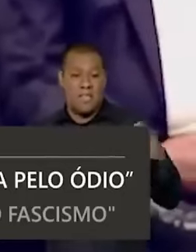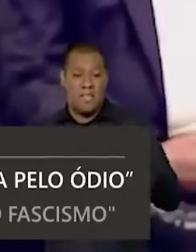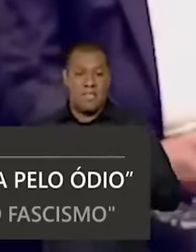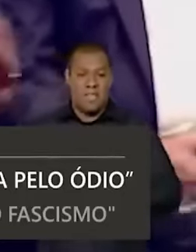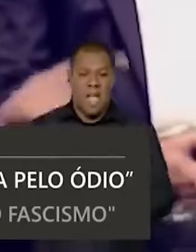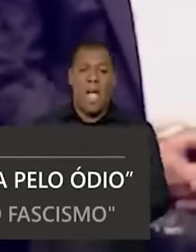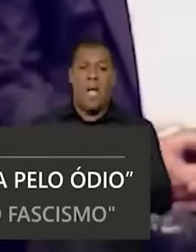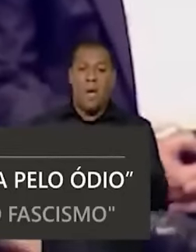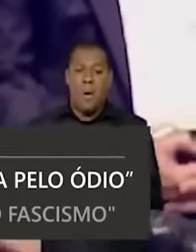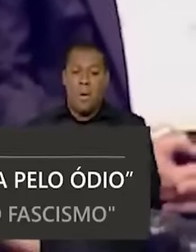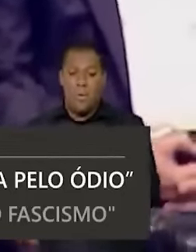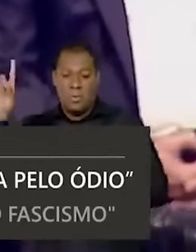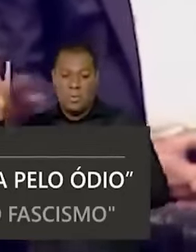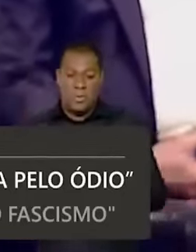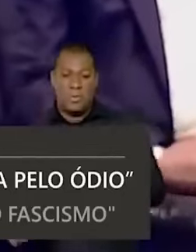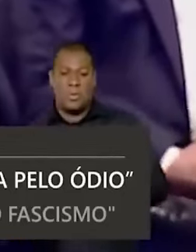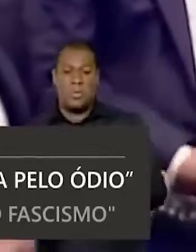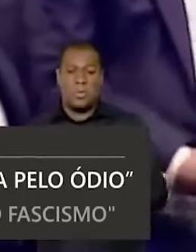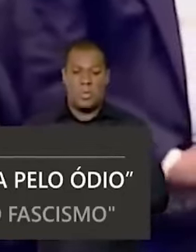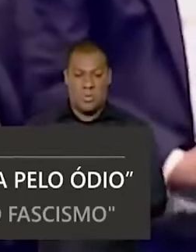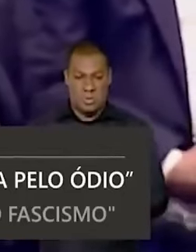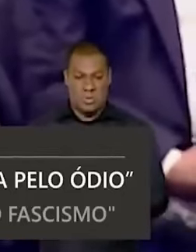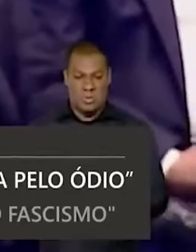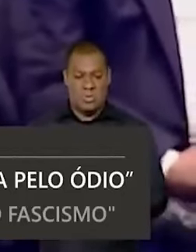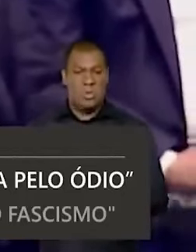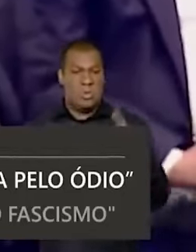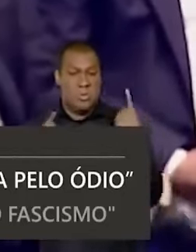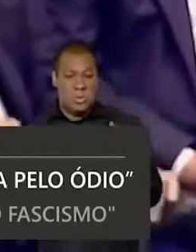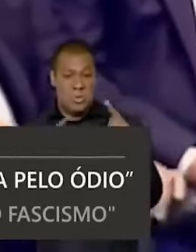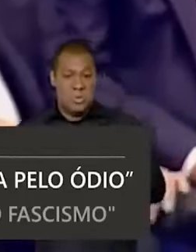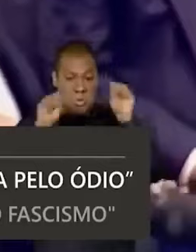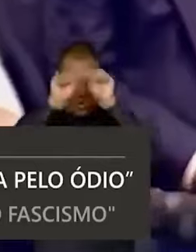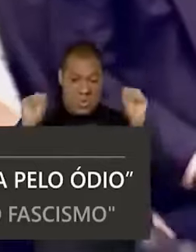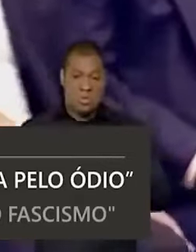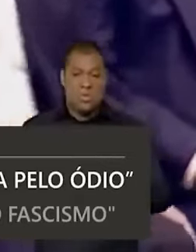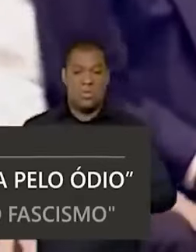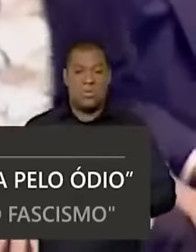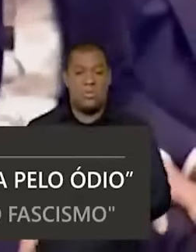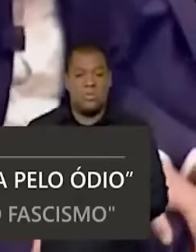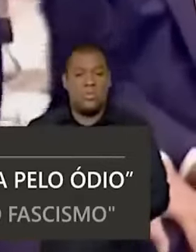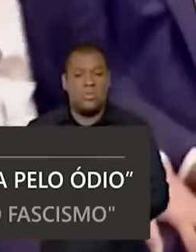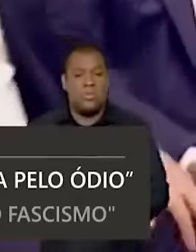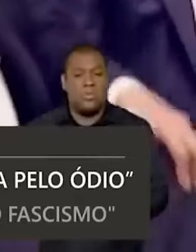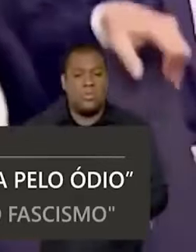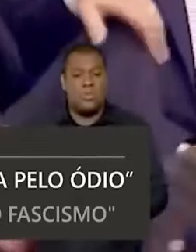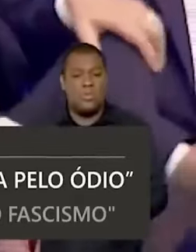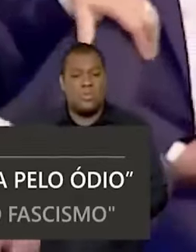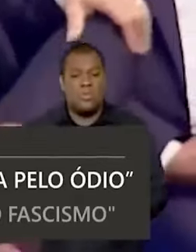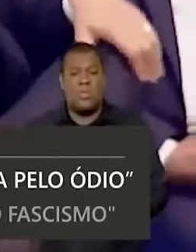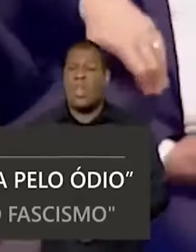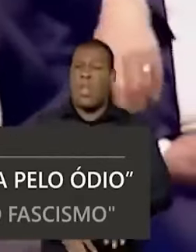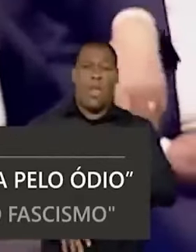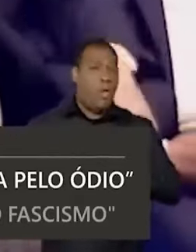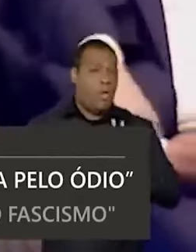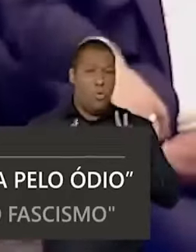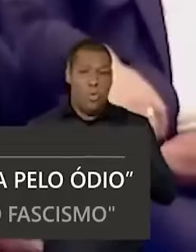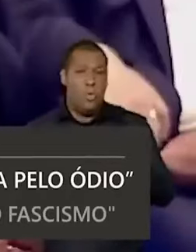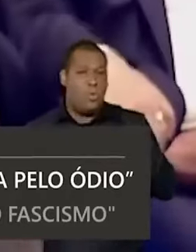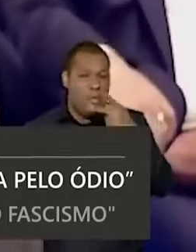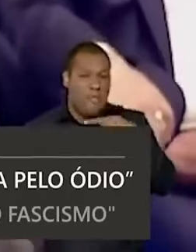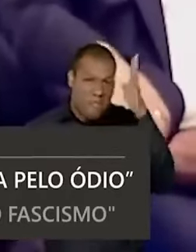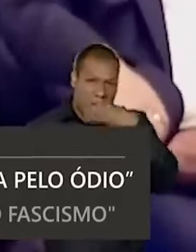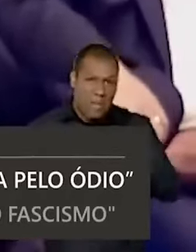a direita que fica fora vira contra o sistema. Quem é contra o sistema hoje, que critica tudo, é